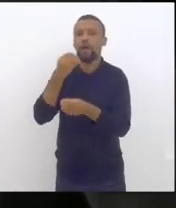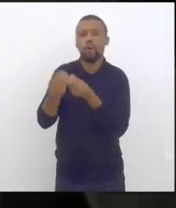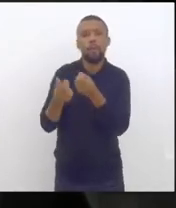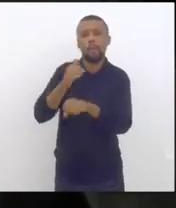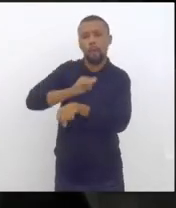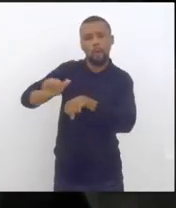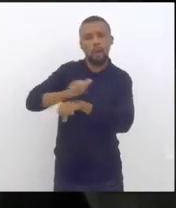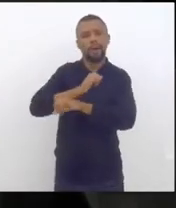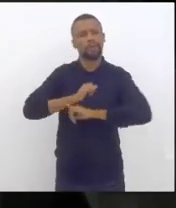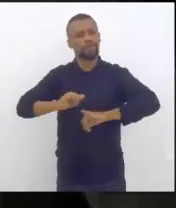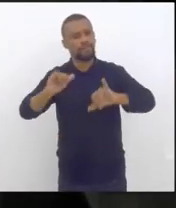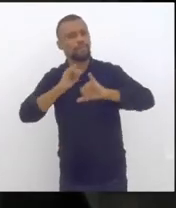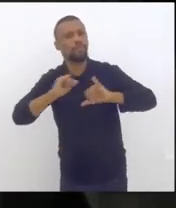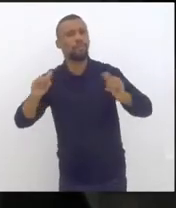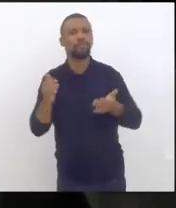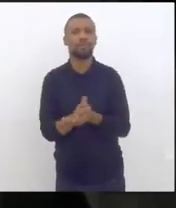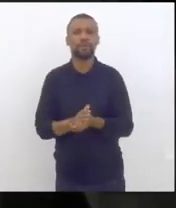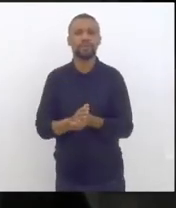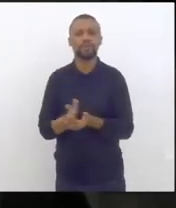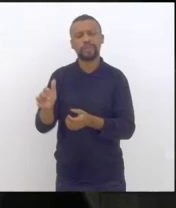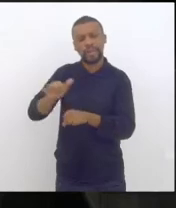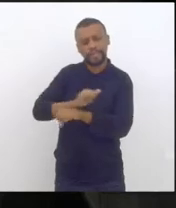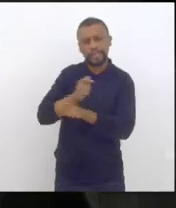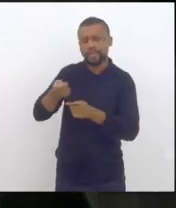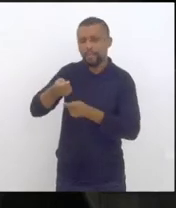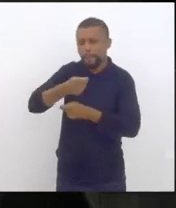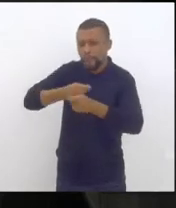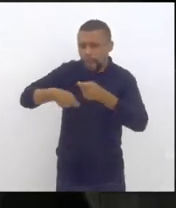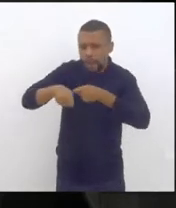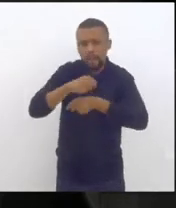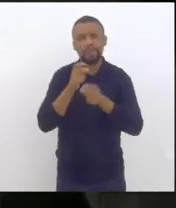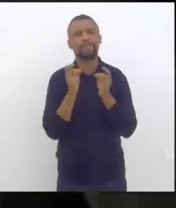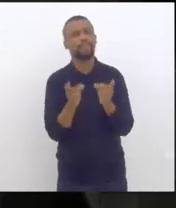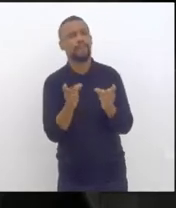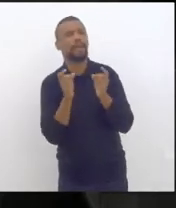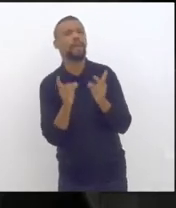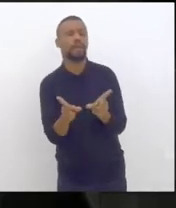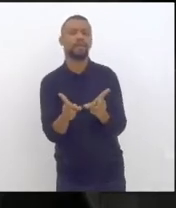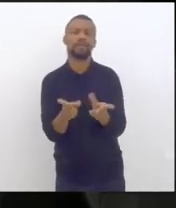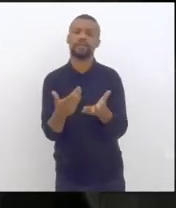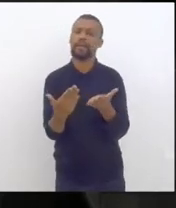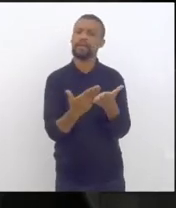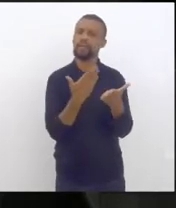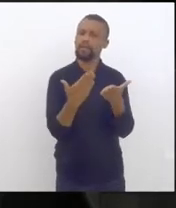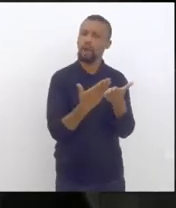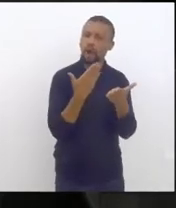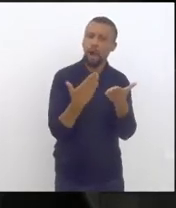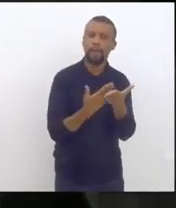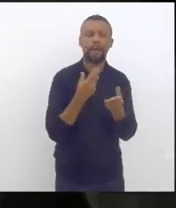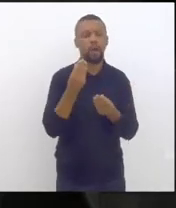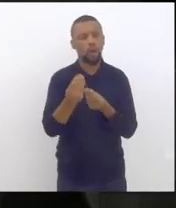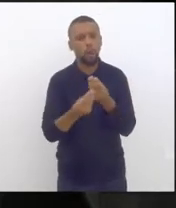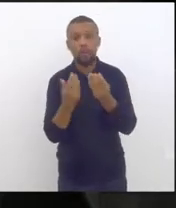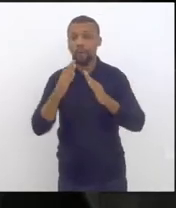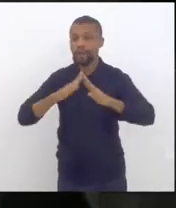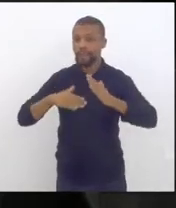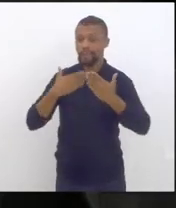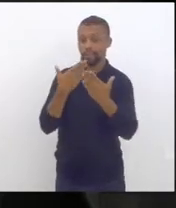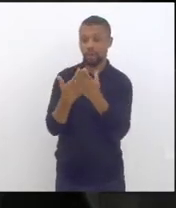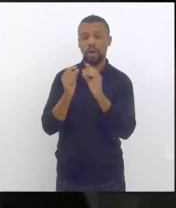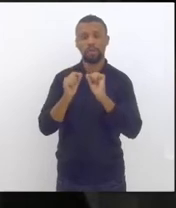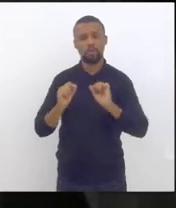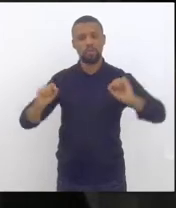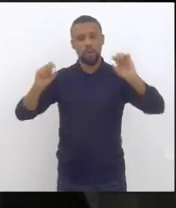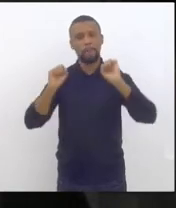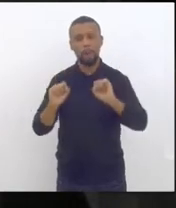da estruturas estratégias de comercialização dessas obras é a forma com que as escolas podem